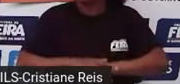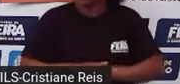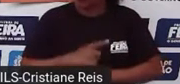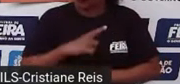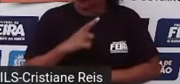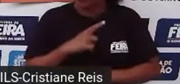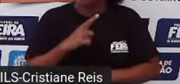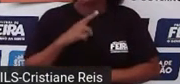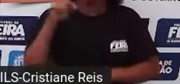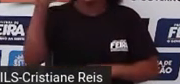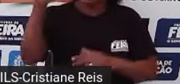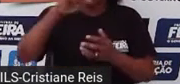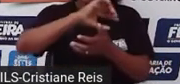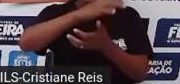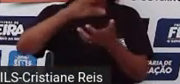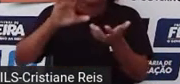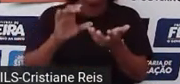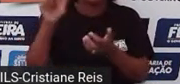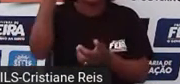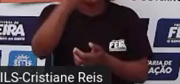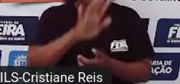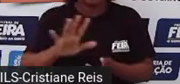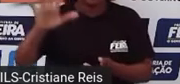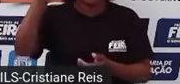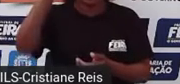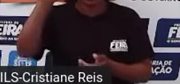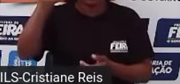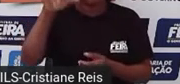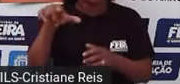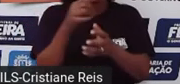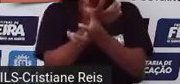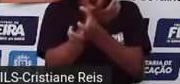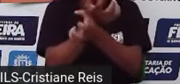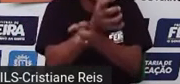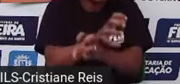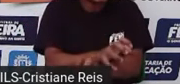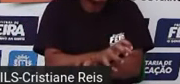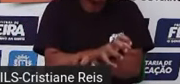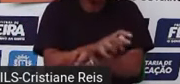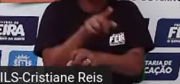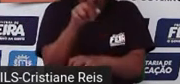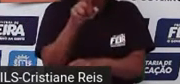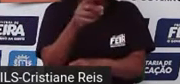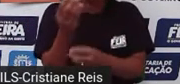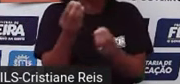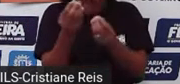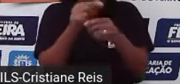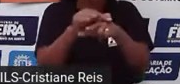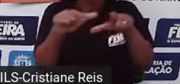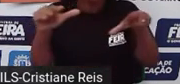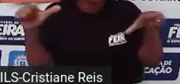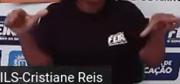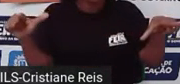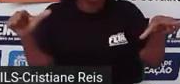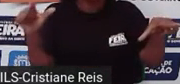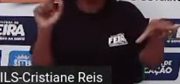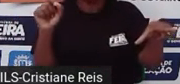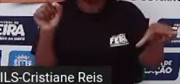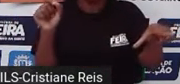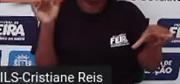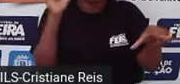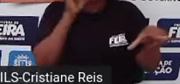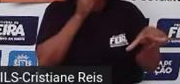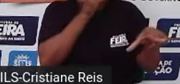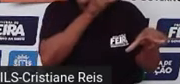gente está acostumado a ver novamente os desertos as temperaturas são bastante elevadas vamos tá falando também né de